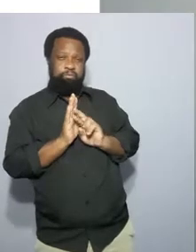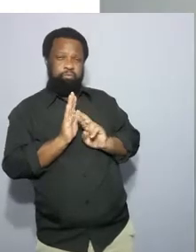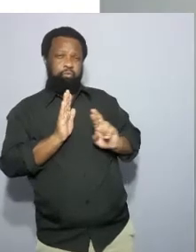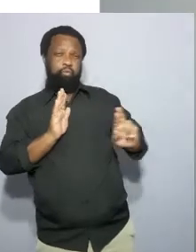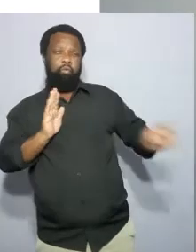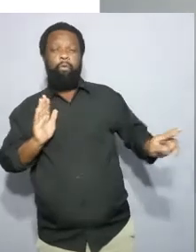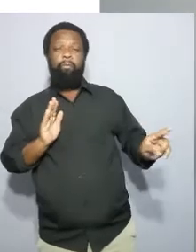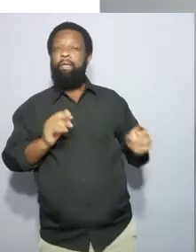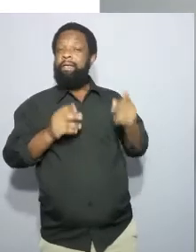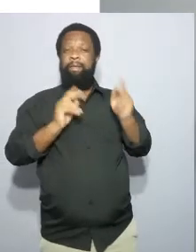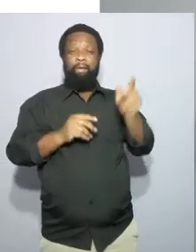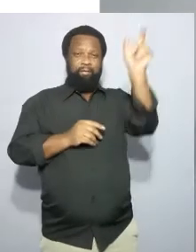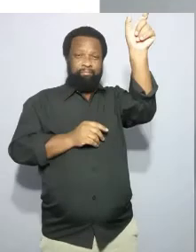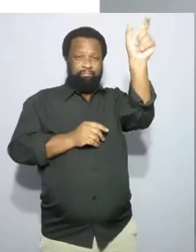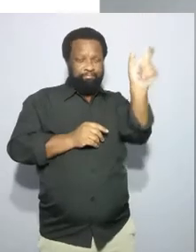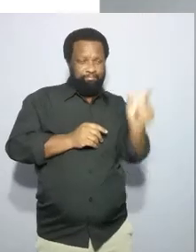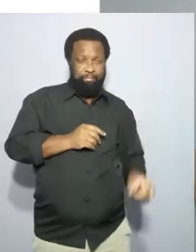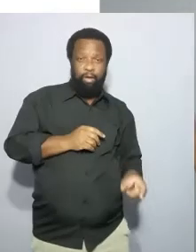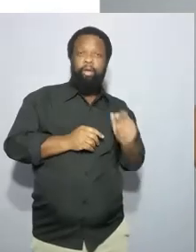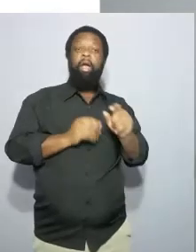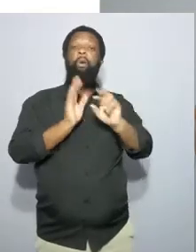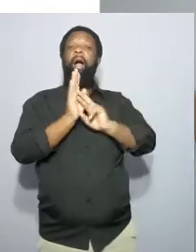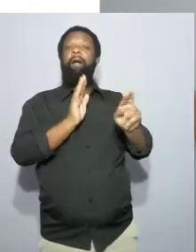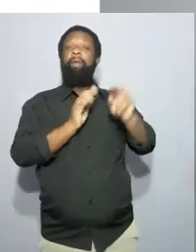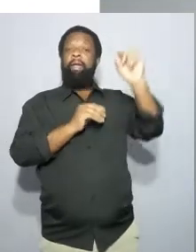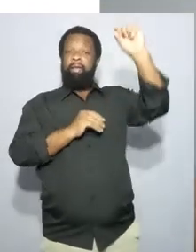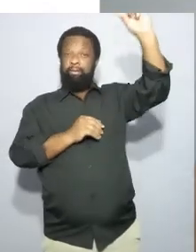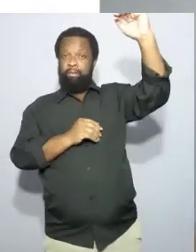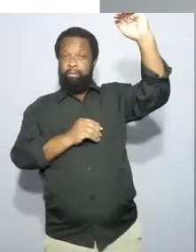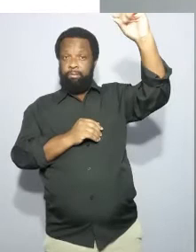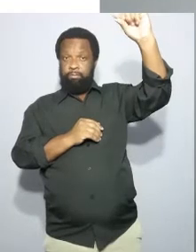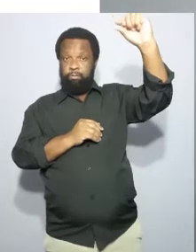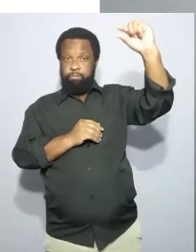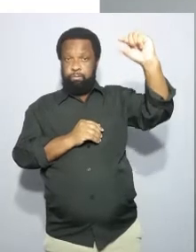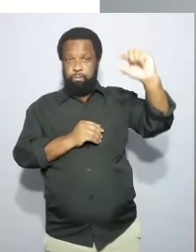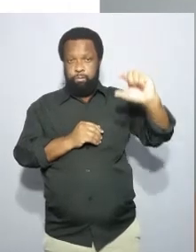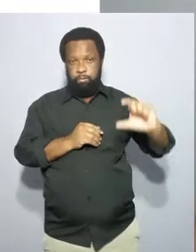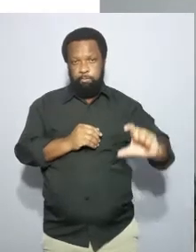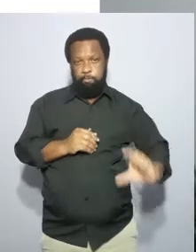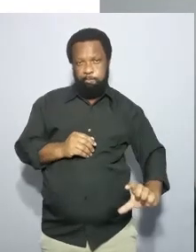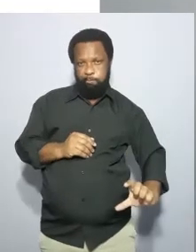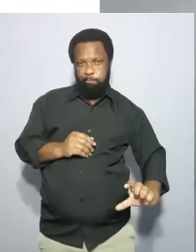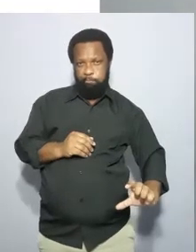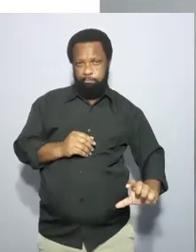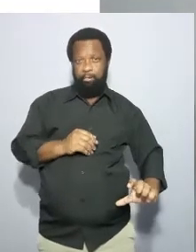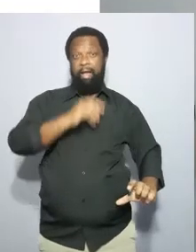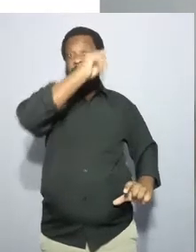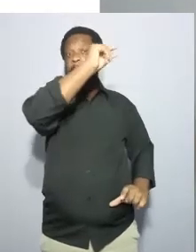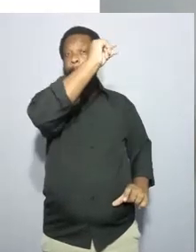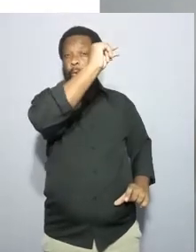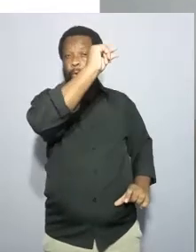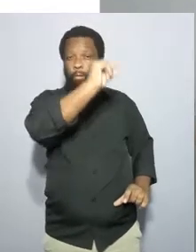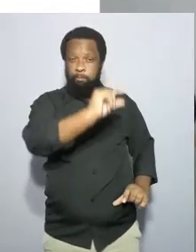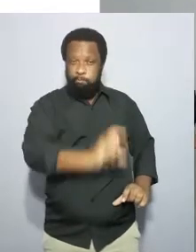longo de qualquer família, o raio vai aumentando de cima para baixo. Combinado? Mas agora